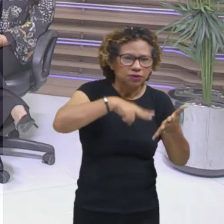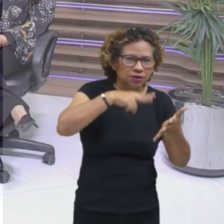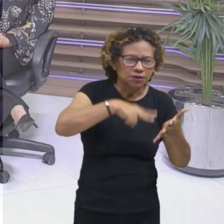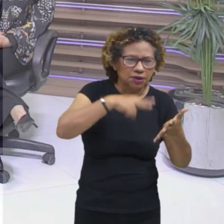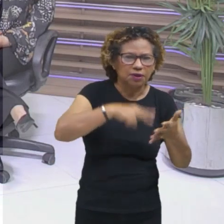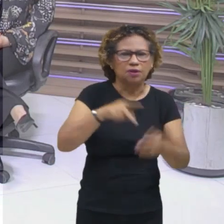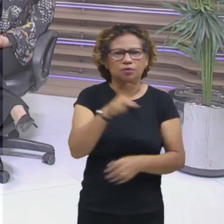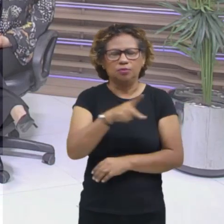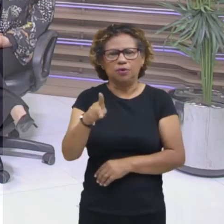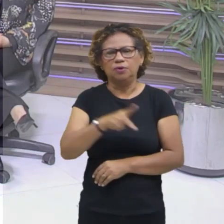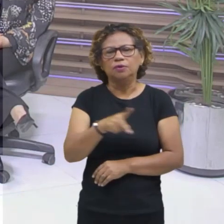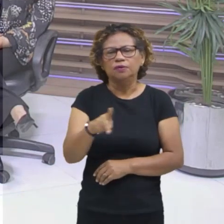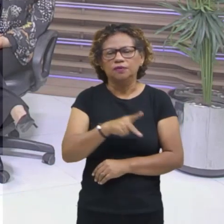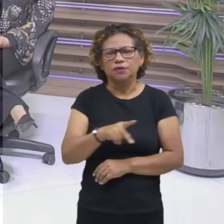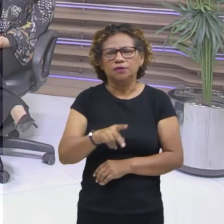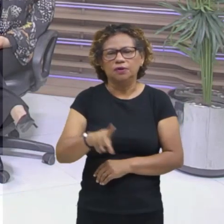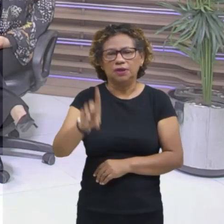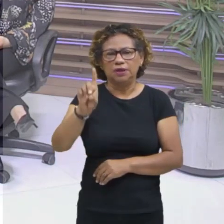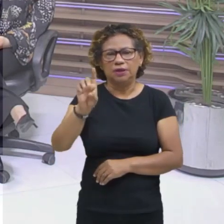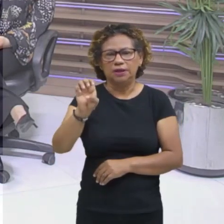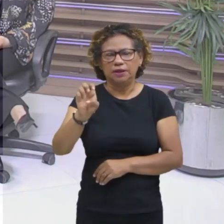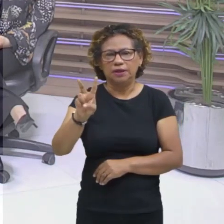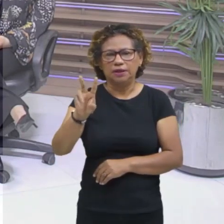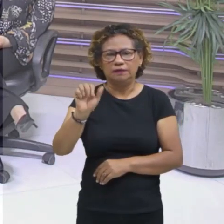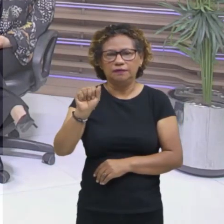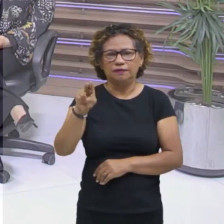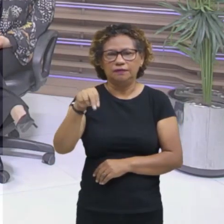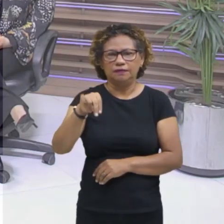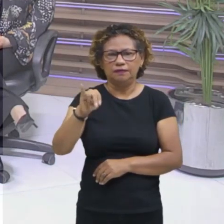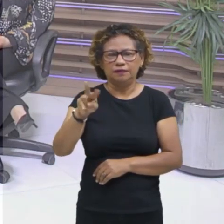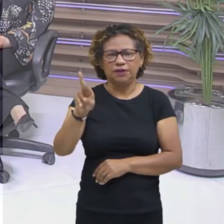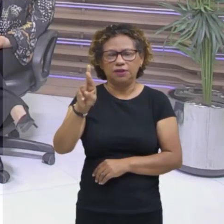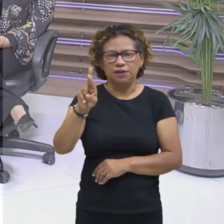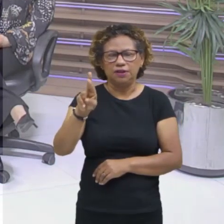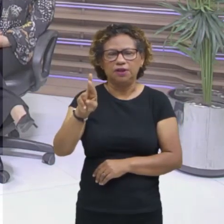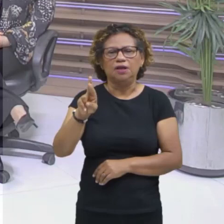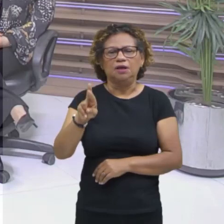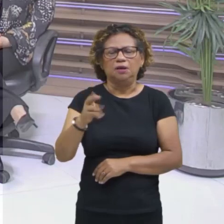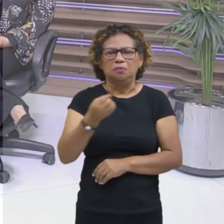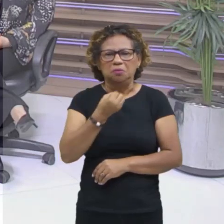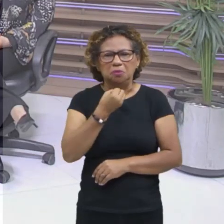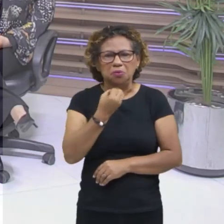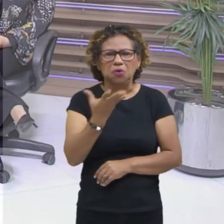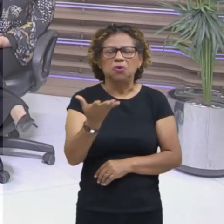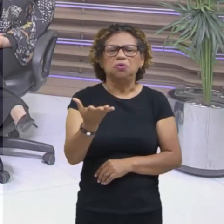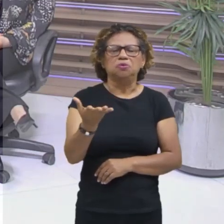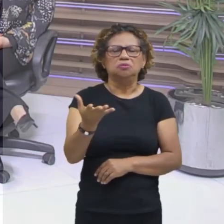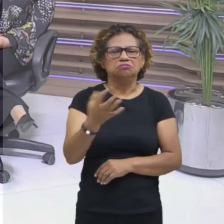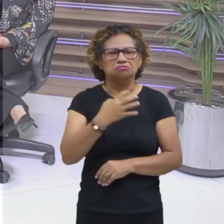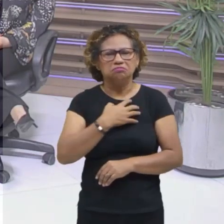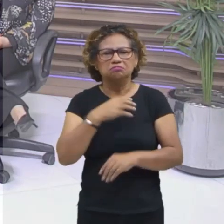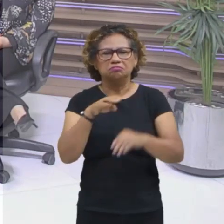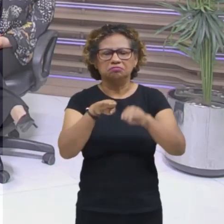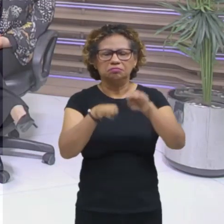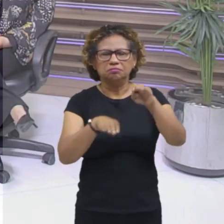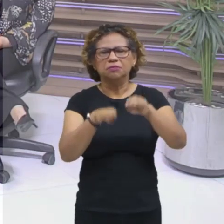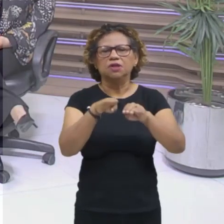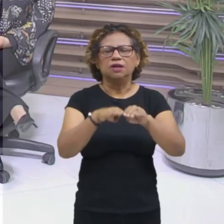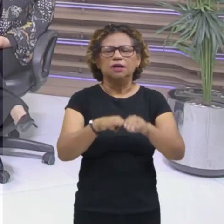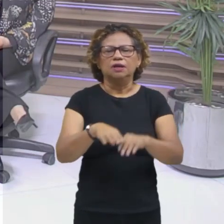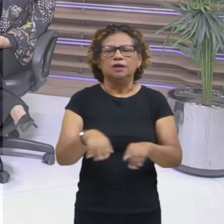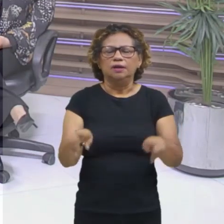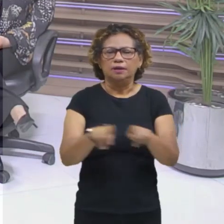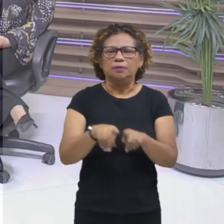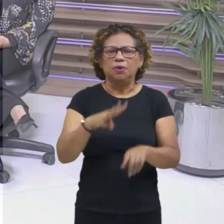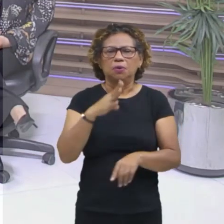Devanir, que ele diz assim: muito bom sobre a erradicação das desigualdades no meio discente e a aquisição do conhecimento